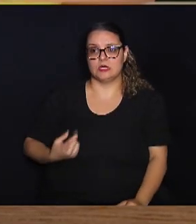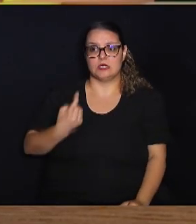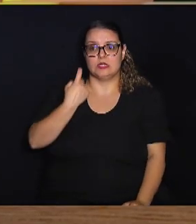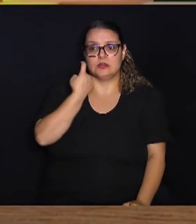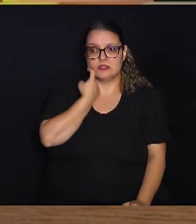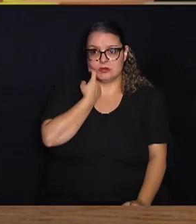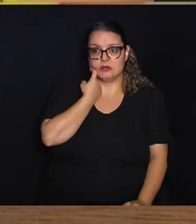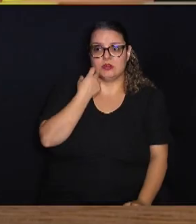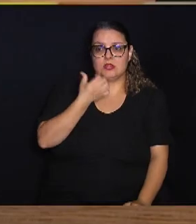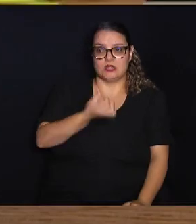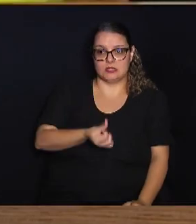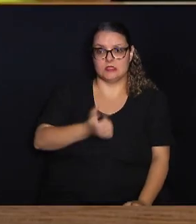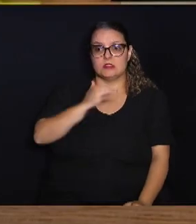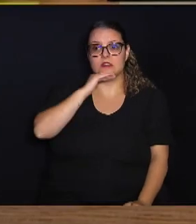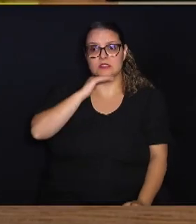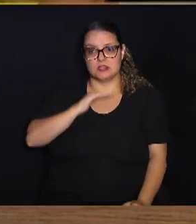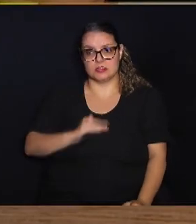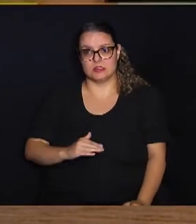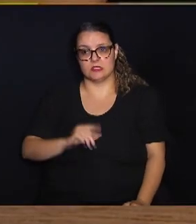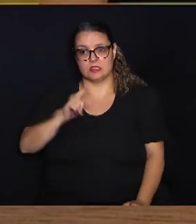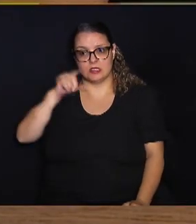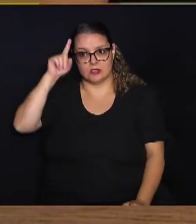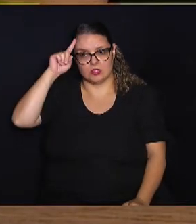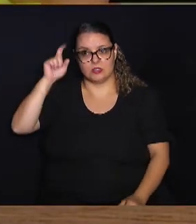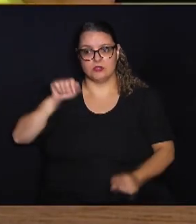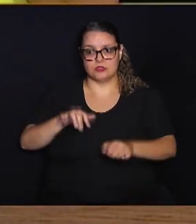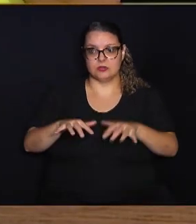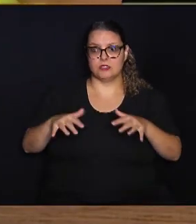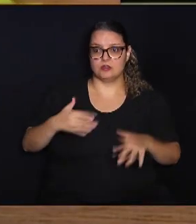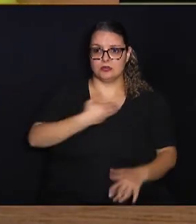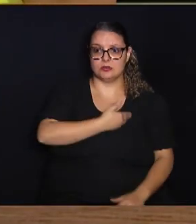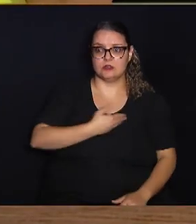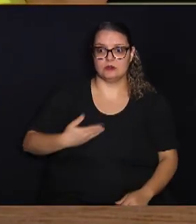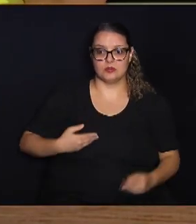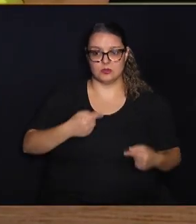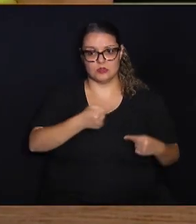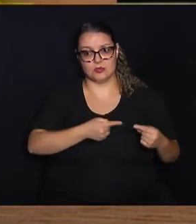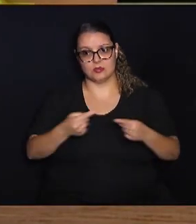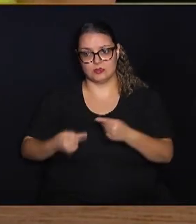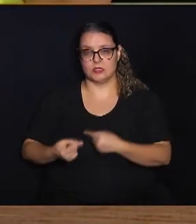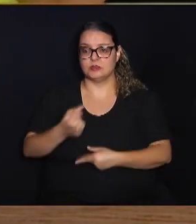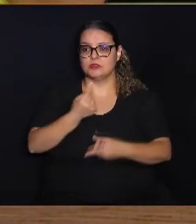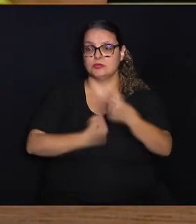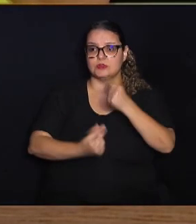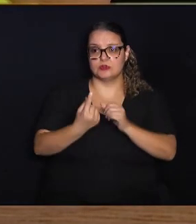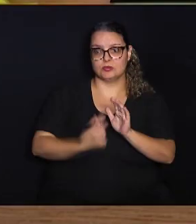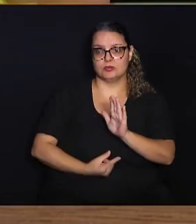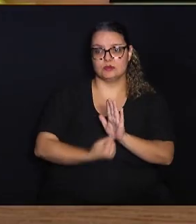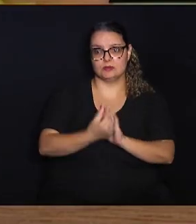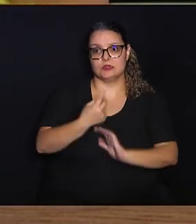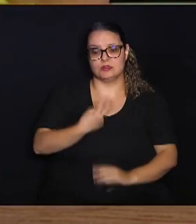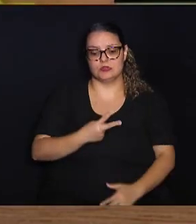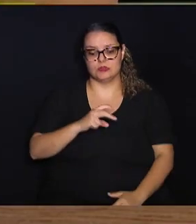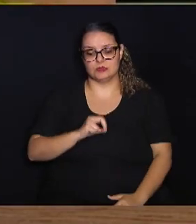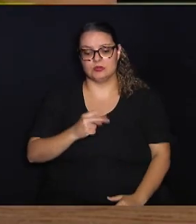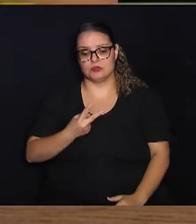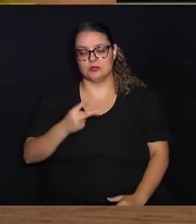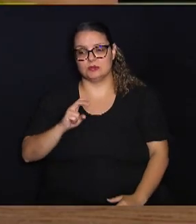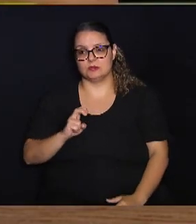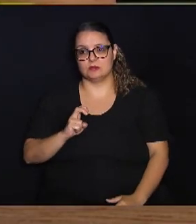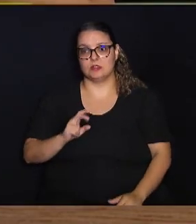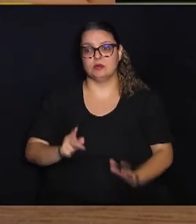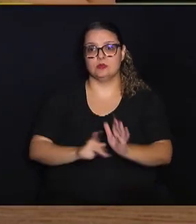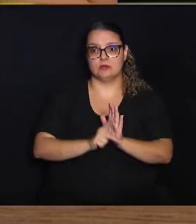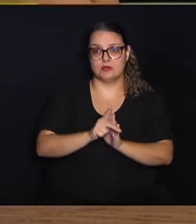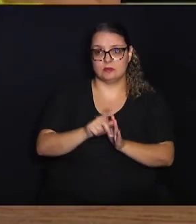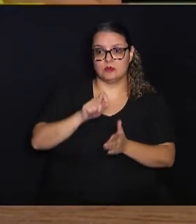sexta-feira, 6 horas da tarde, é dia de audiência pública que vai discutir o orçamento para 2025, projeto também de